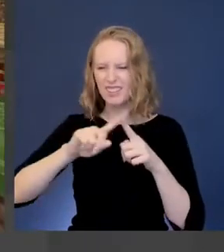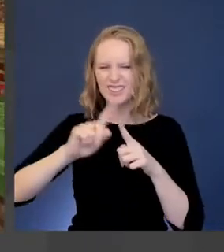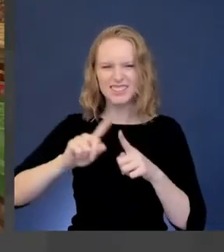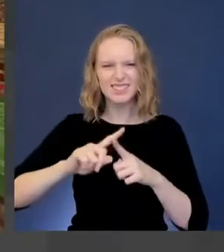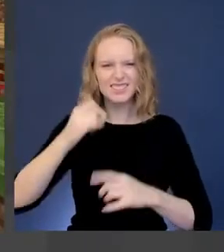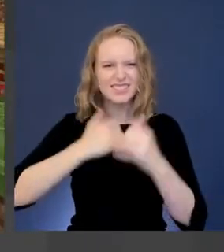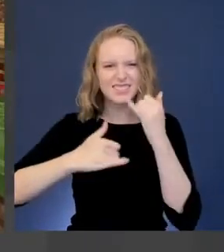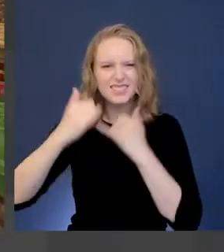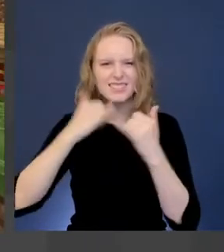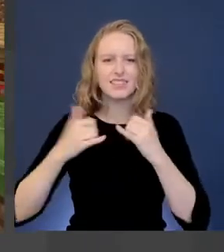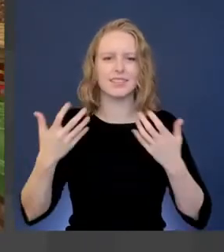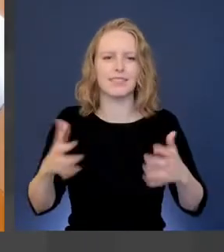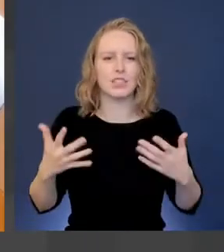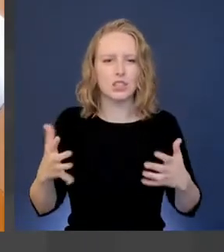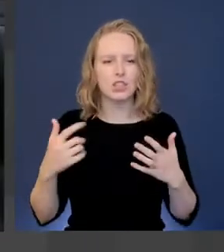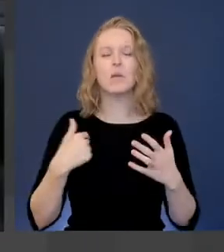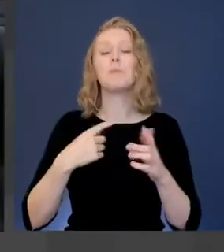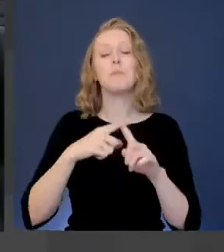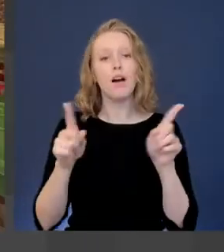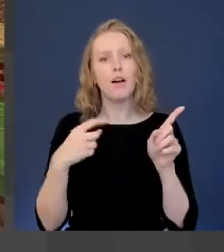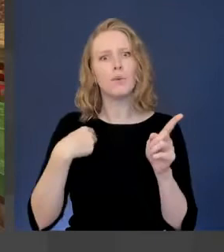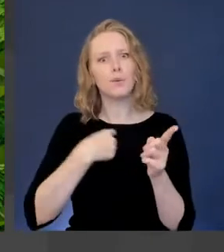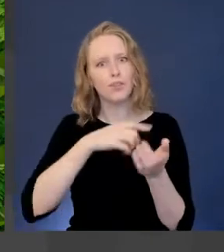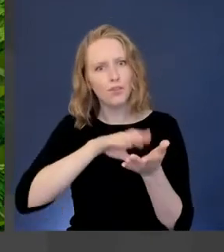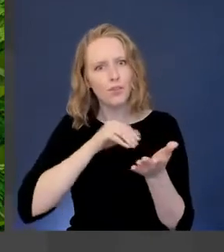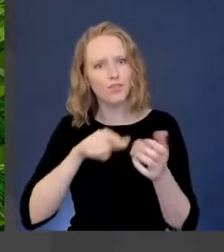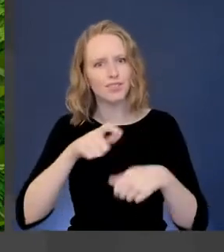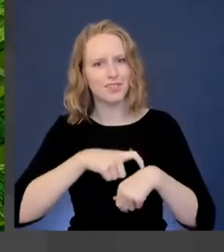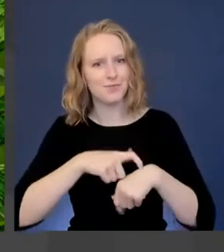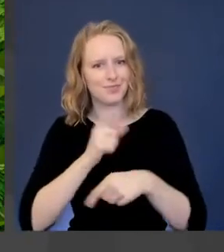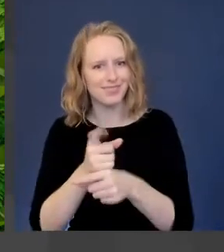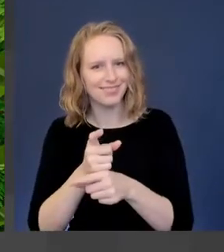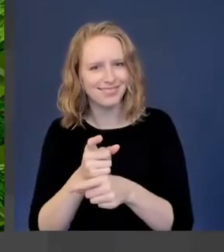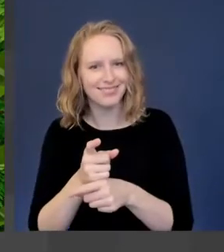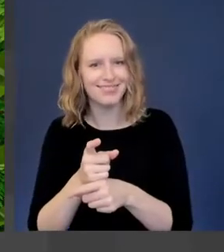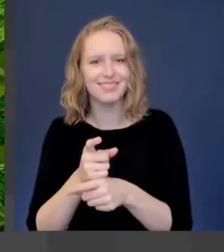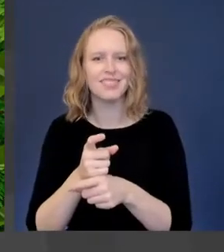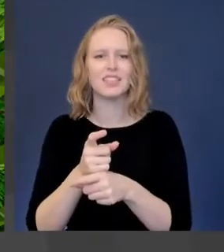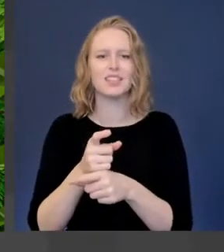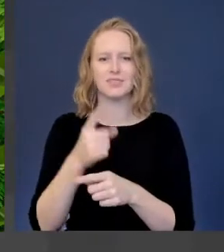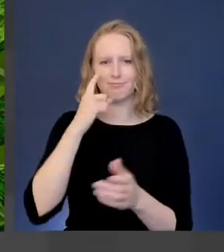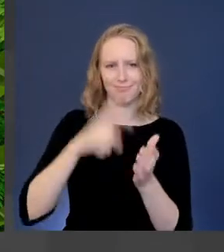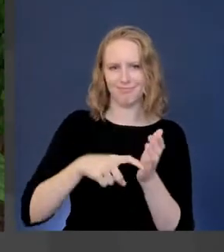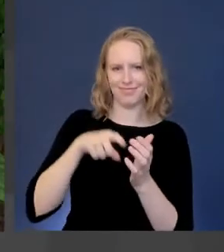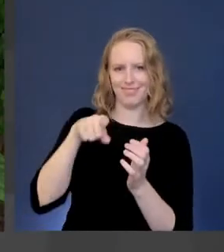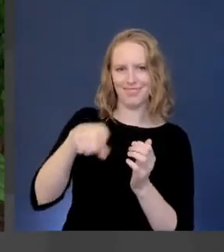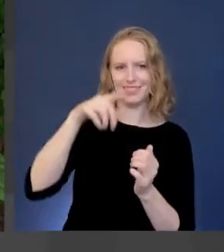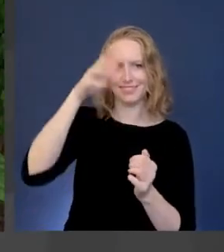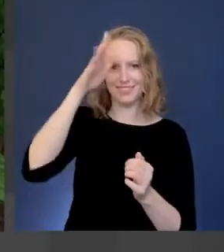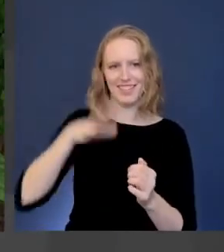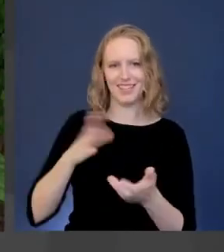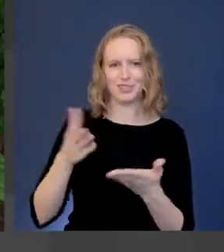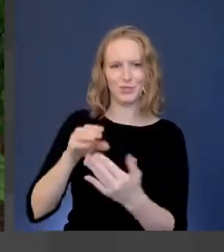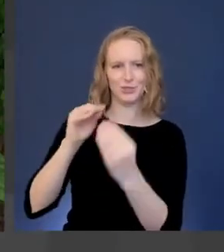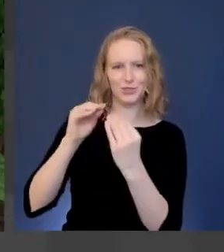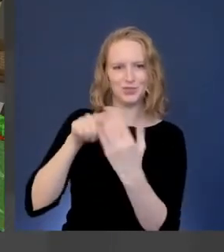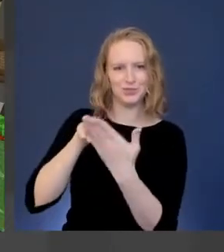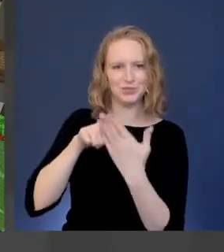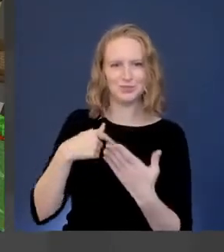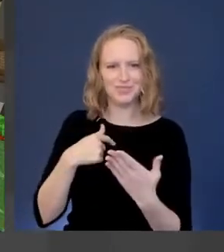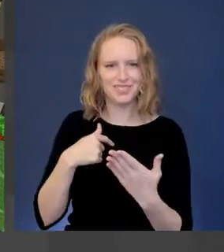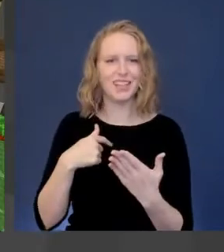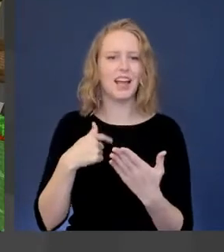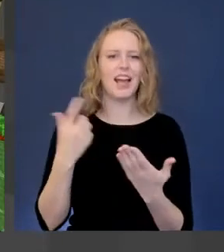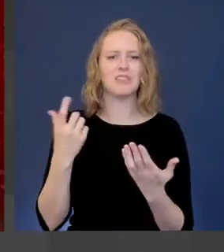gente vai aprendendo e evoluindo com essas coisas, né? Alguém conhece esse cara de tempo aí pra ele me ensinar? Porque eu não tô aprendendo. Mas tudo bem, Minecraft é assim